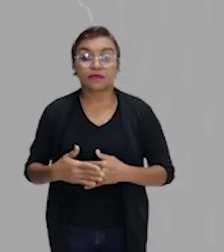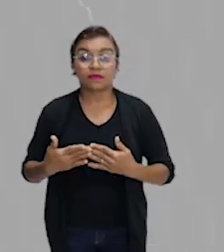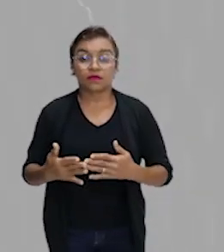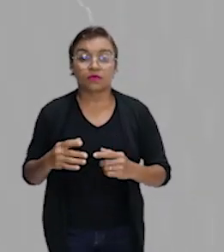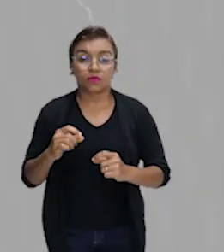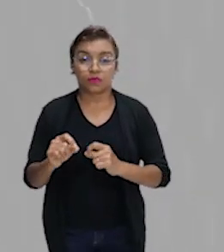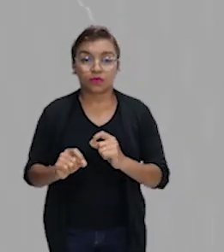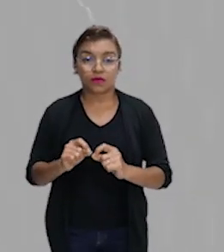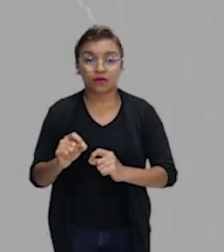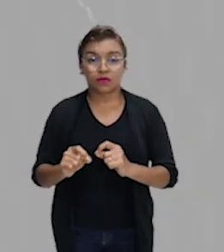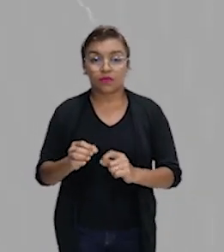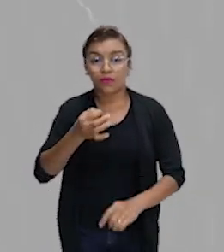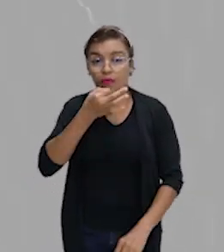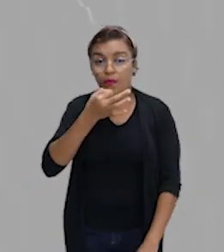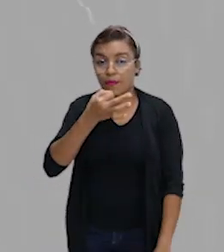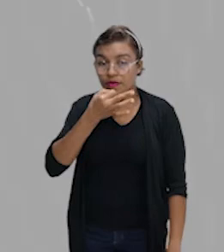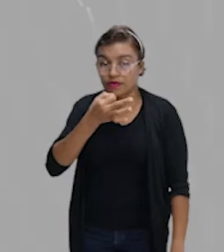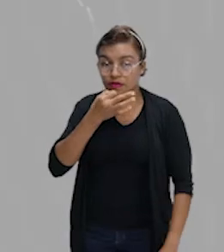segundo Arrhenius,